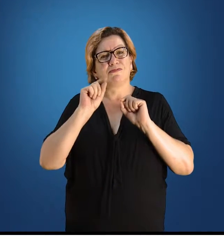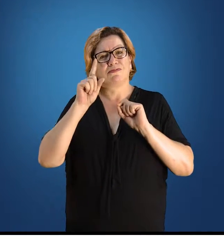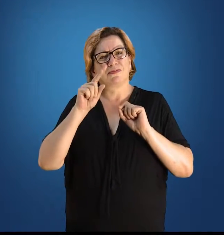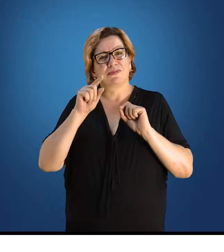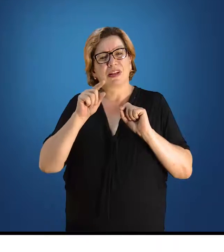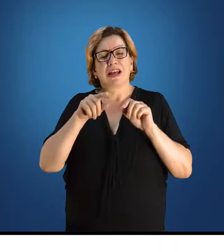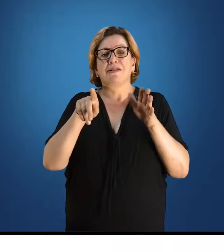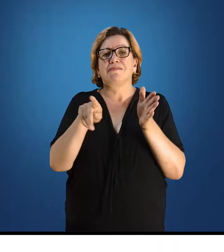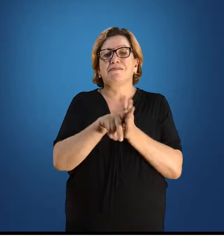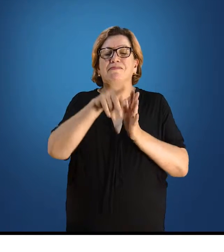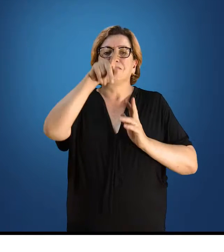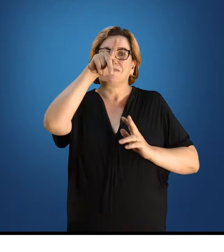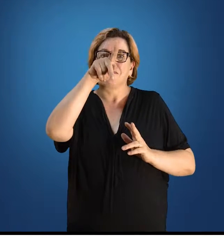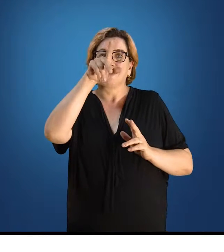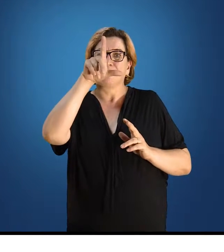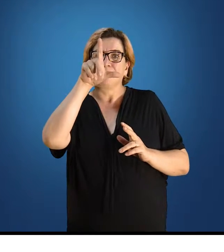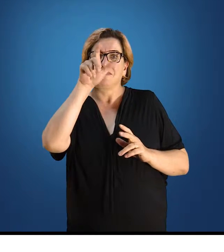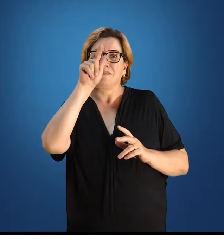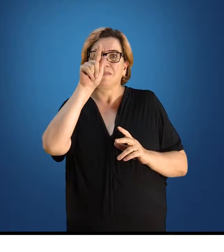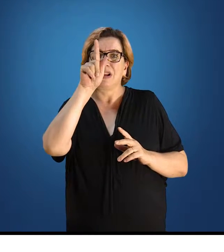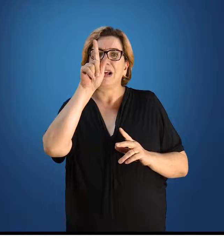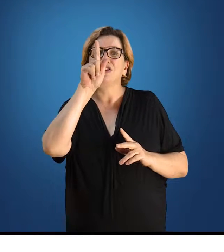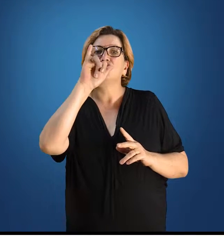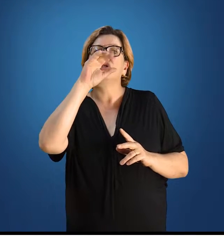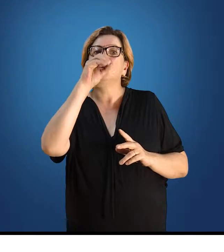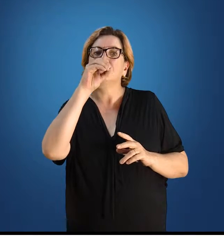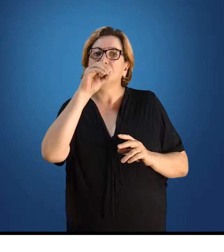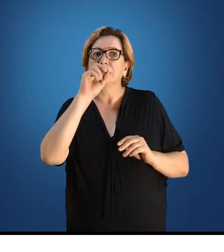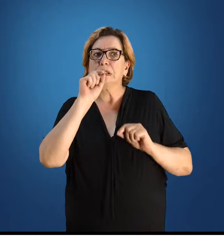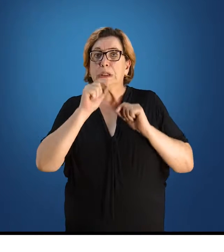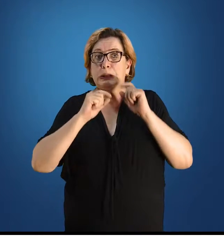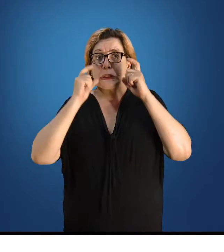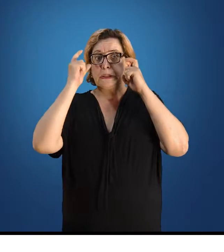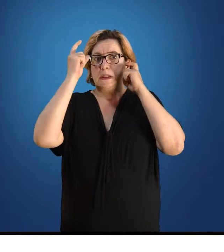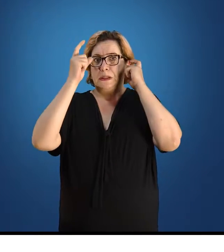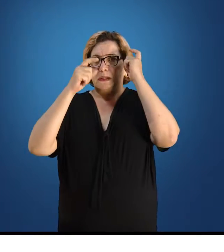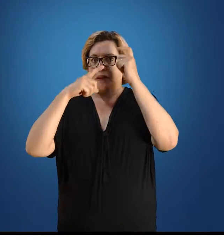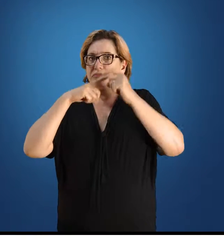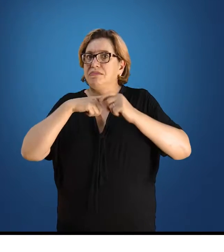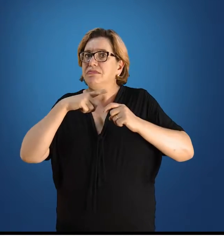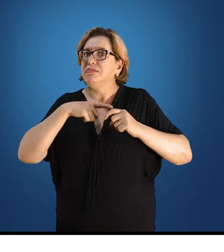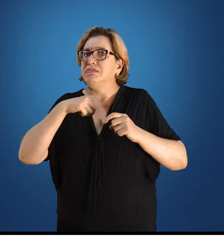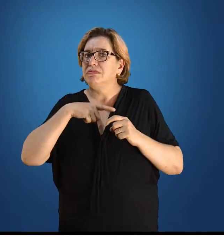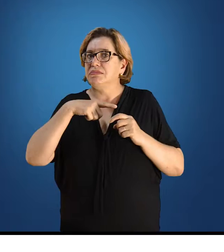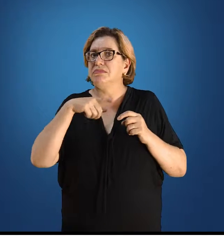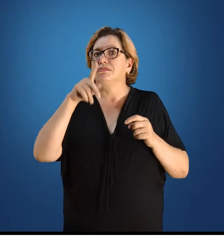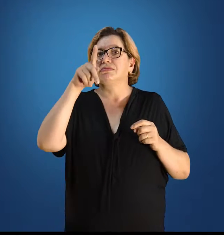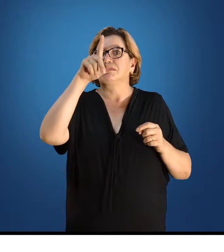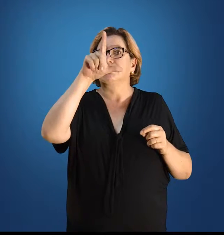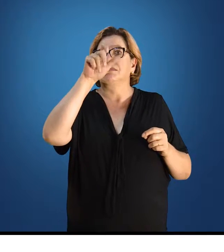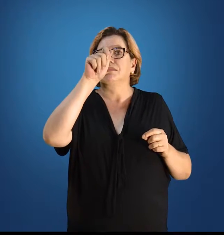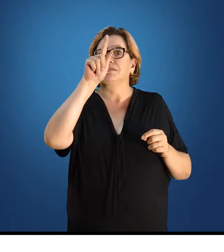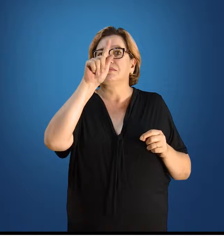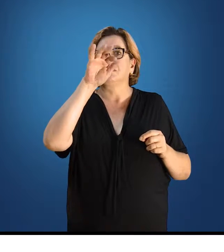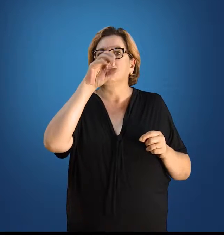do plágio. Né? Hoje em dia há uma preocupação tremenda com o plágio.